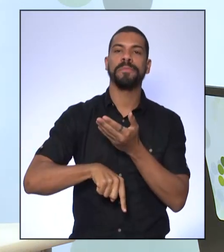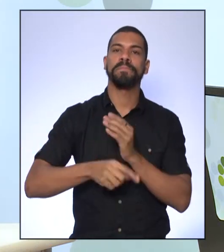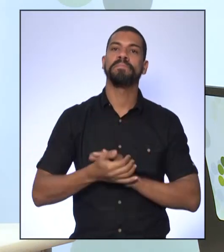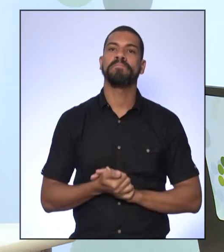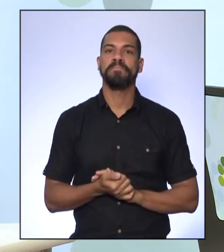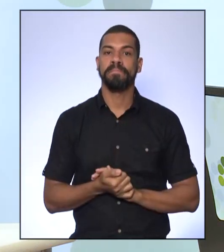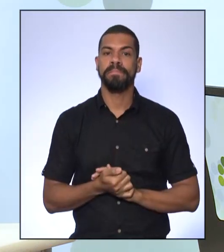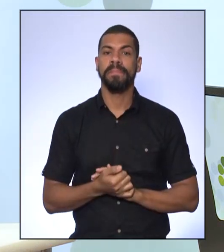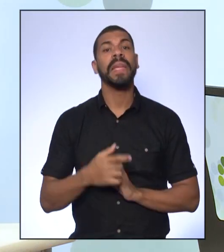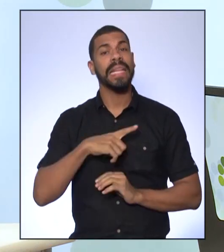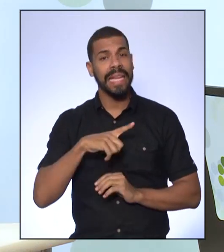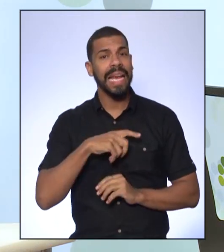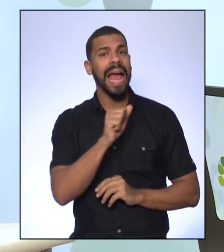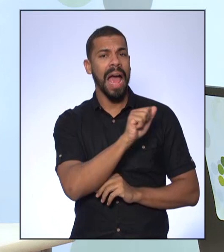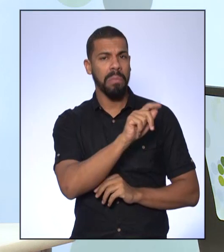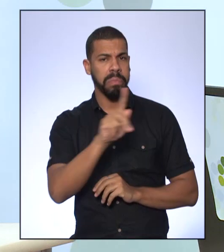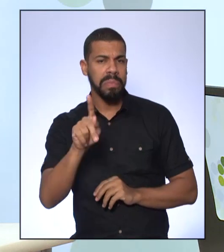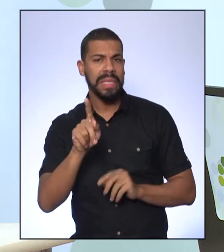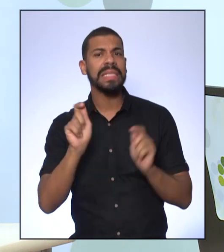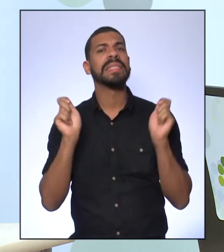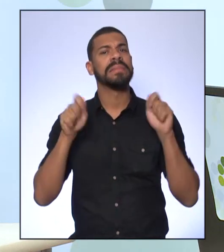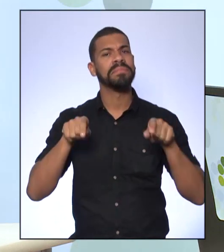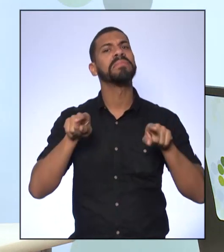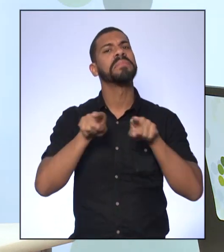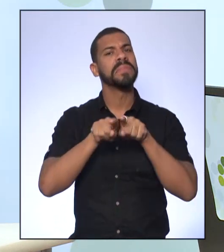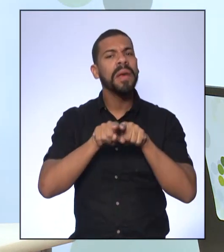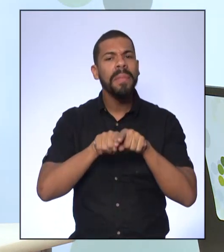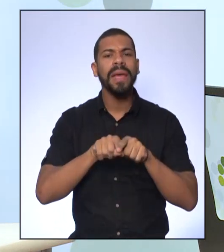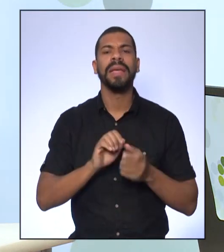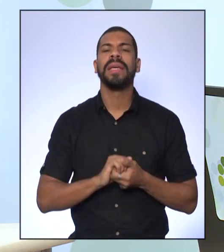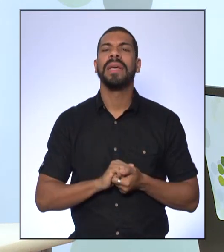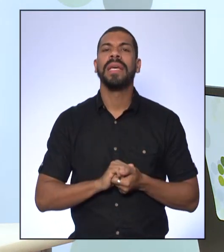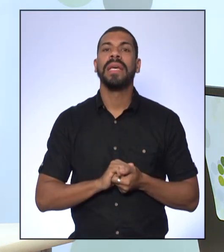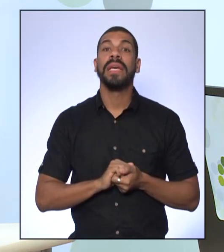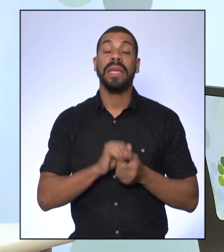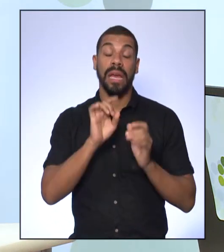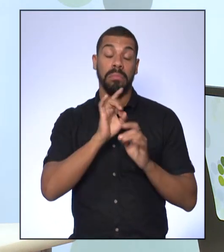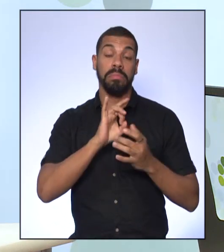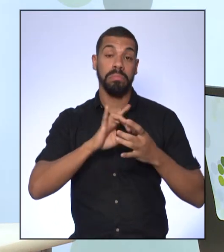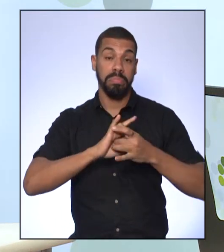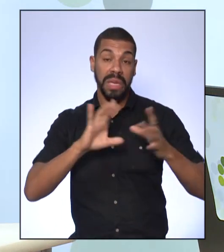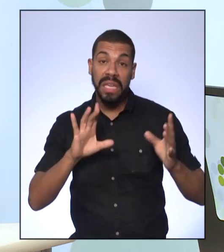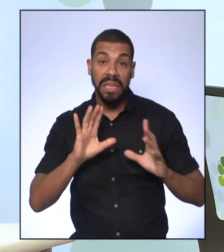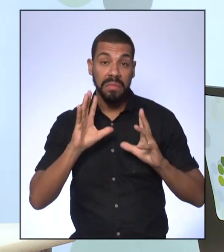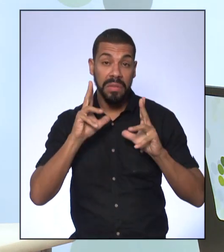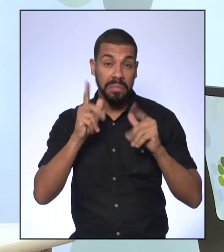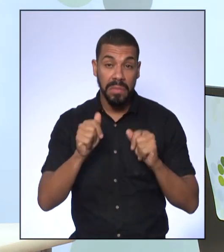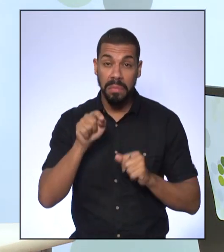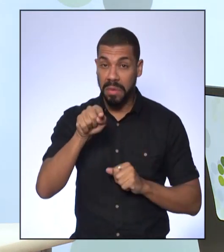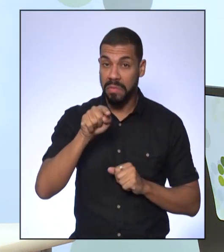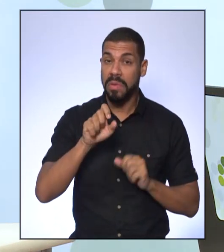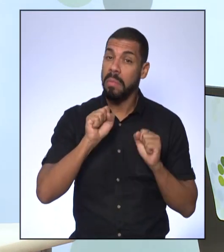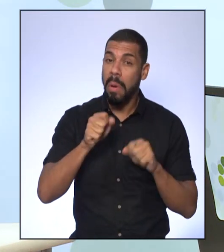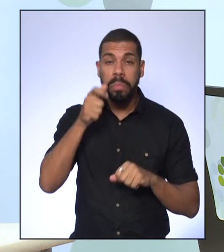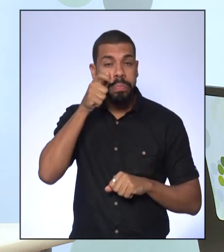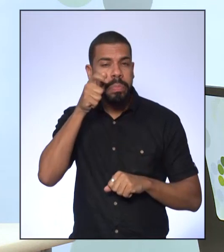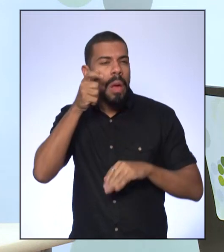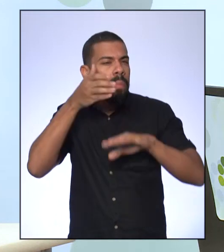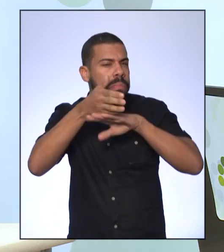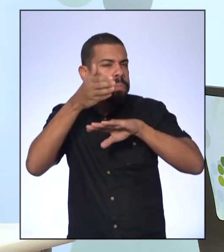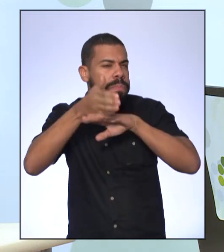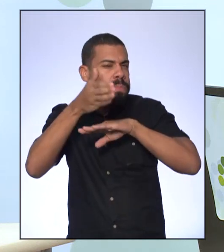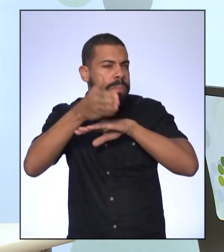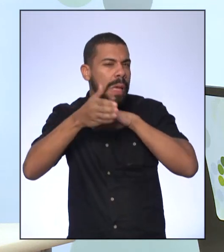software. Tem um software do INPE, que é o Spring, esse é público, né? Esse vocês conseguem bastante coisa na